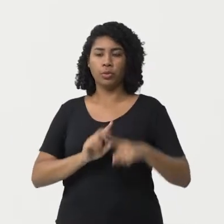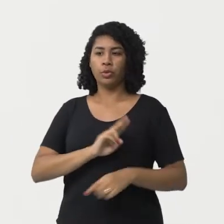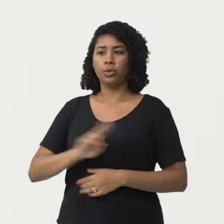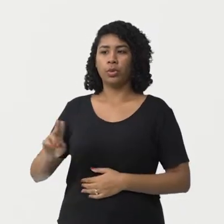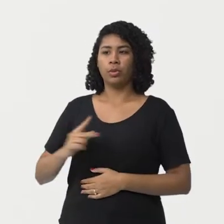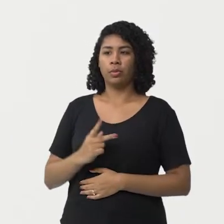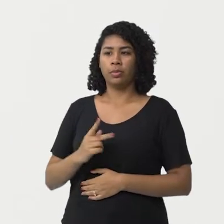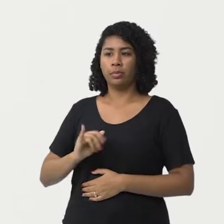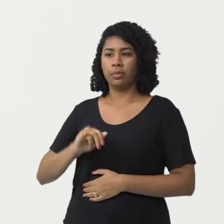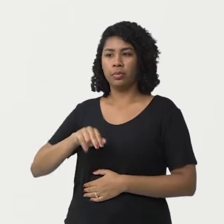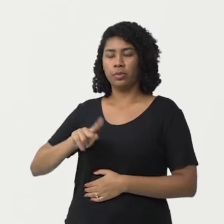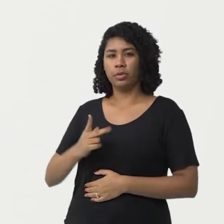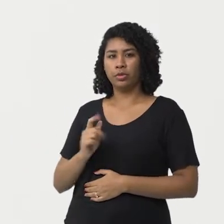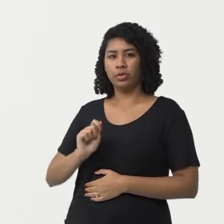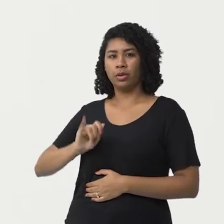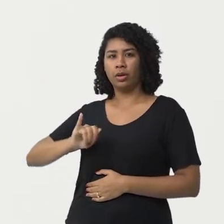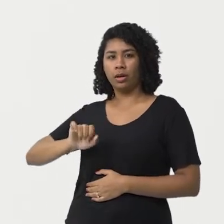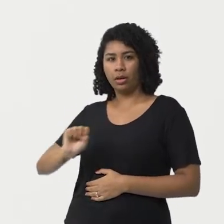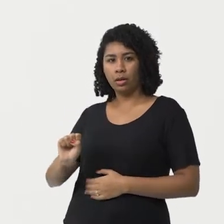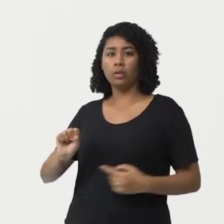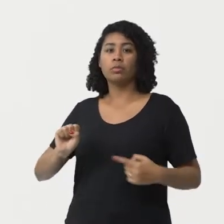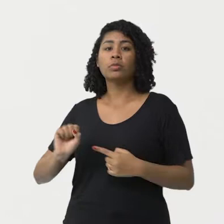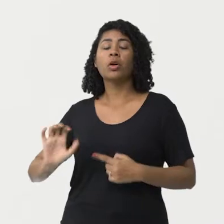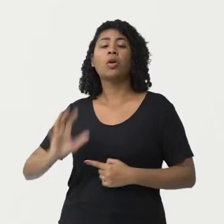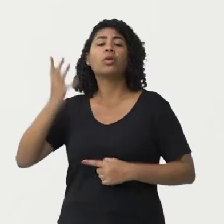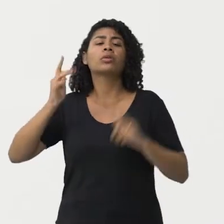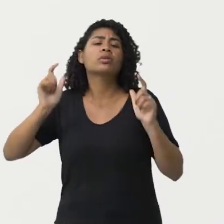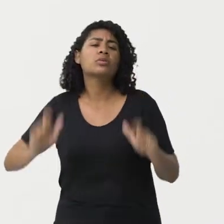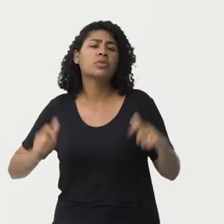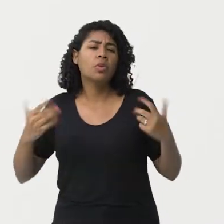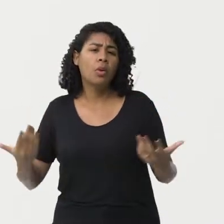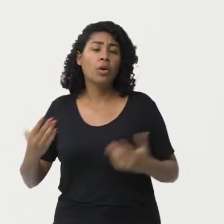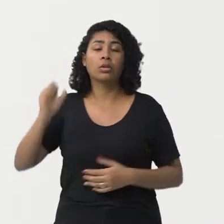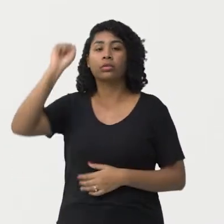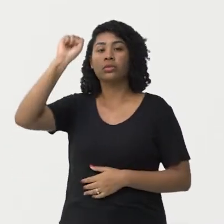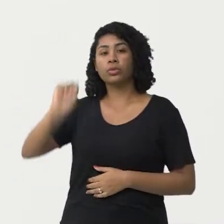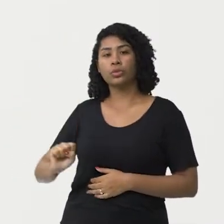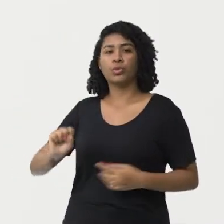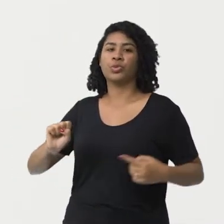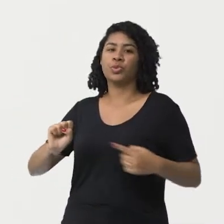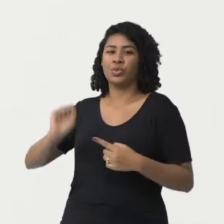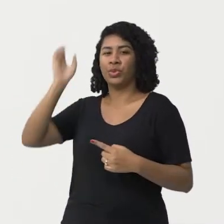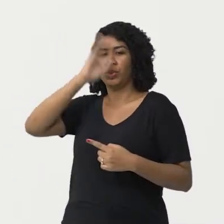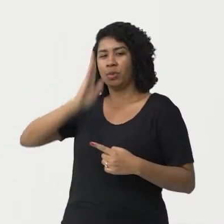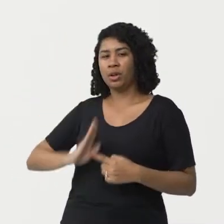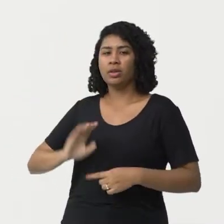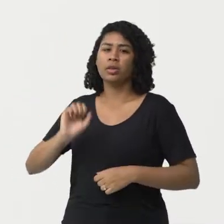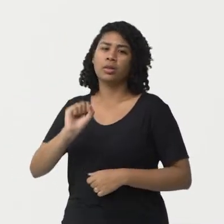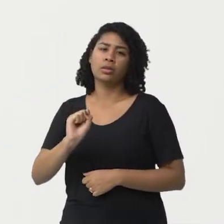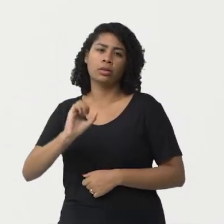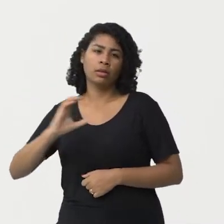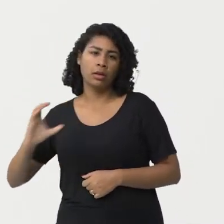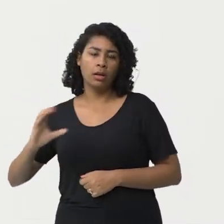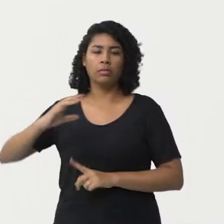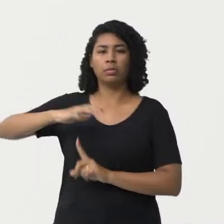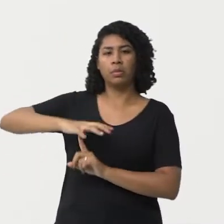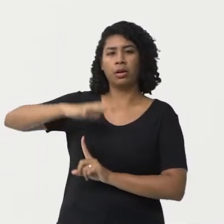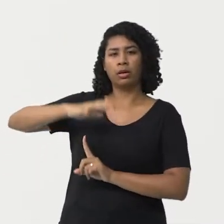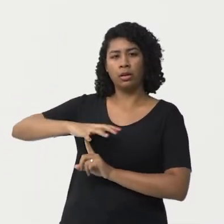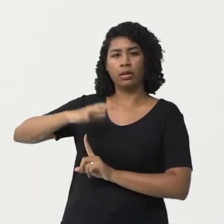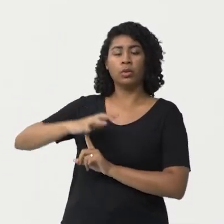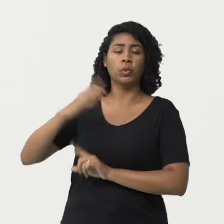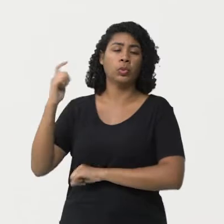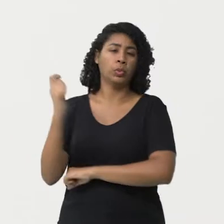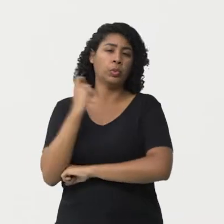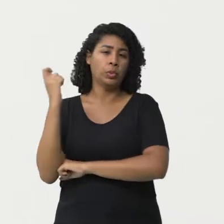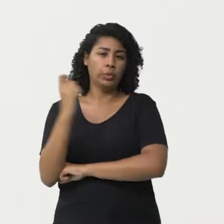Mata dos Pinhais é que ela só vai ocorrer na região sul do Brasil. Então, lá em Santa Catarina, Paraná e Rio